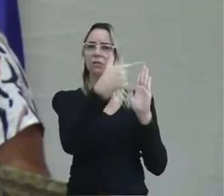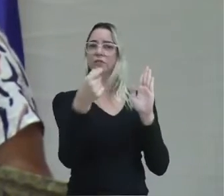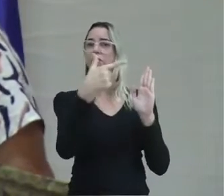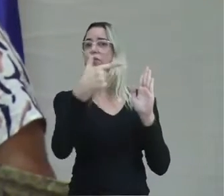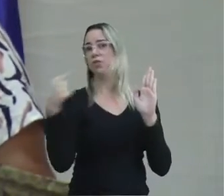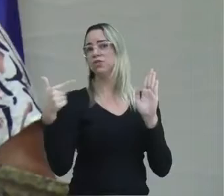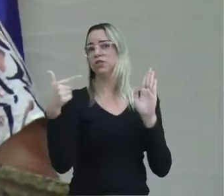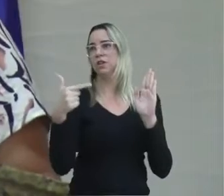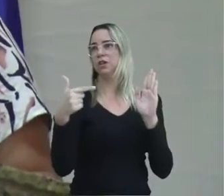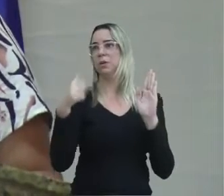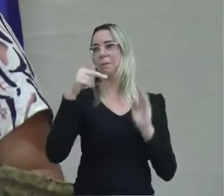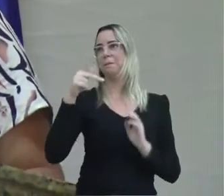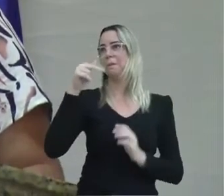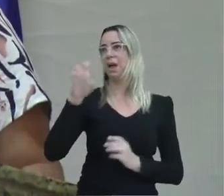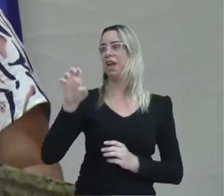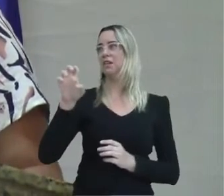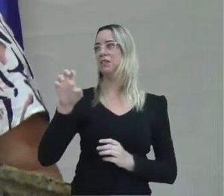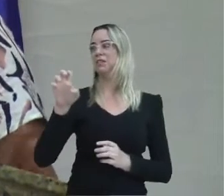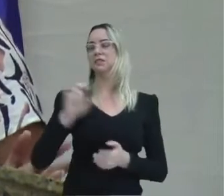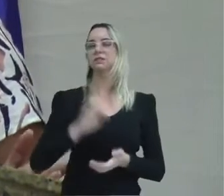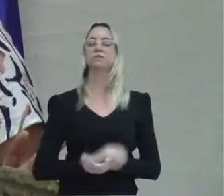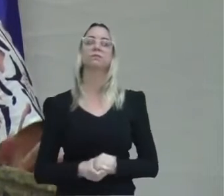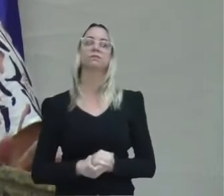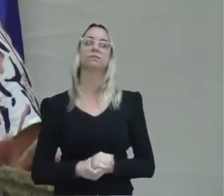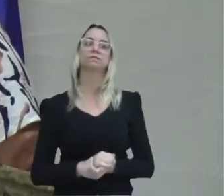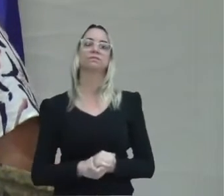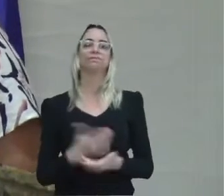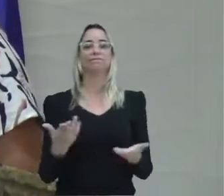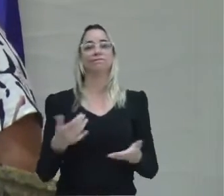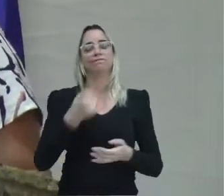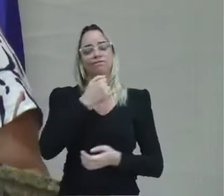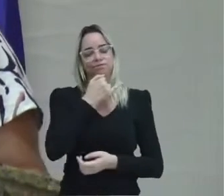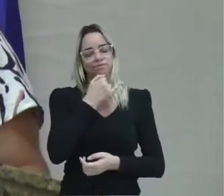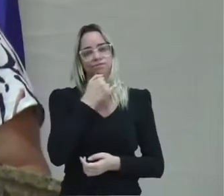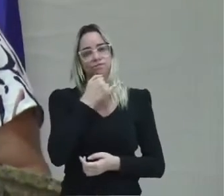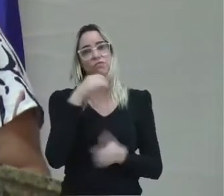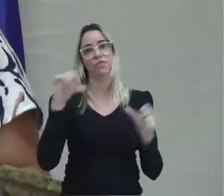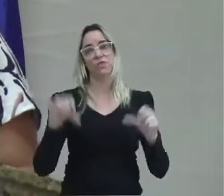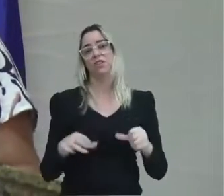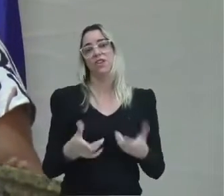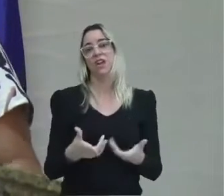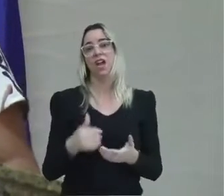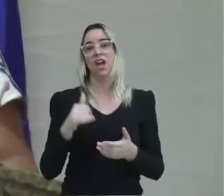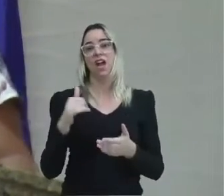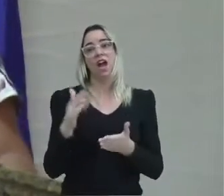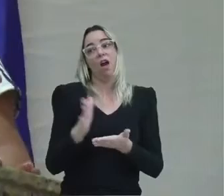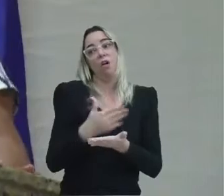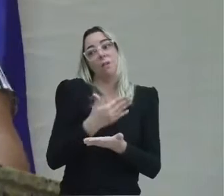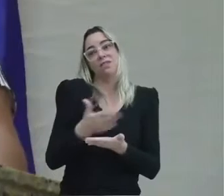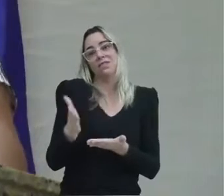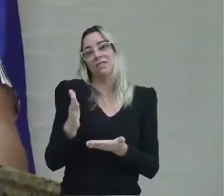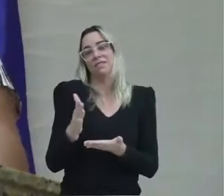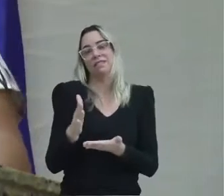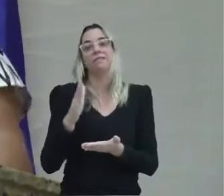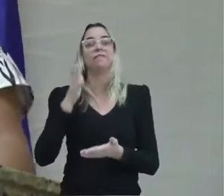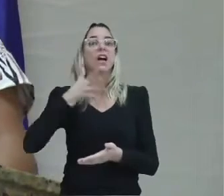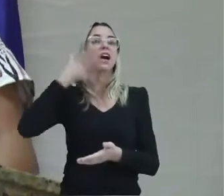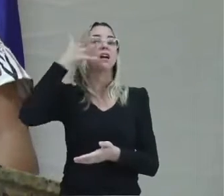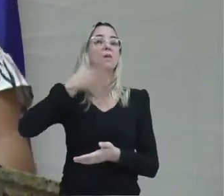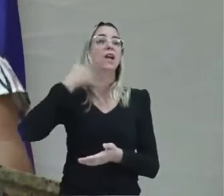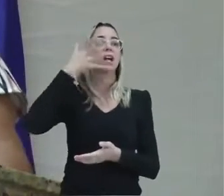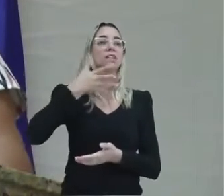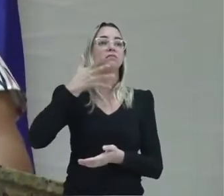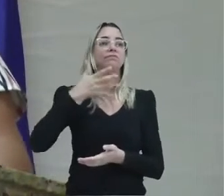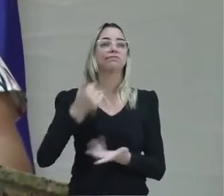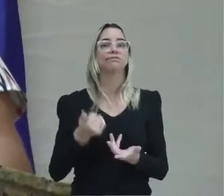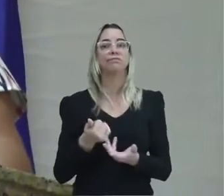05-2022, que é a PL. E, infelizmente, algumas falas aqui em dizer que mantém o